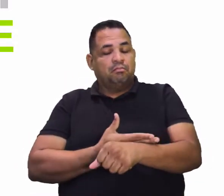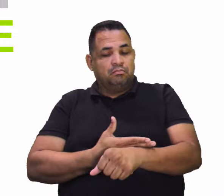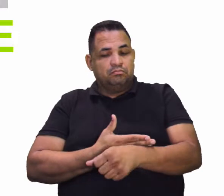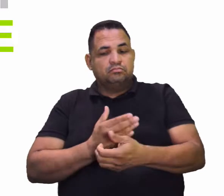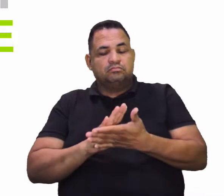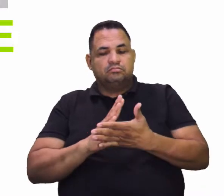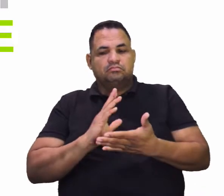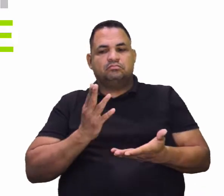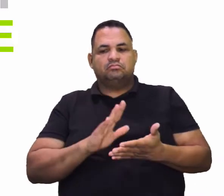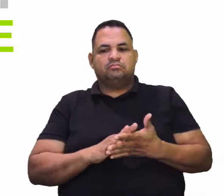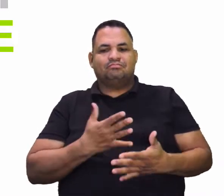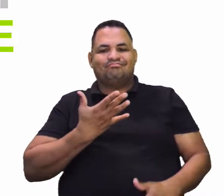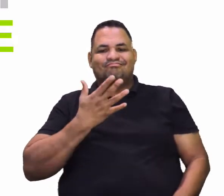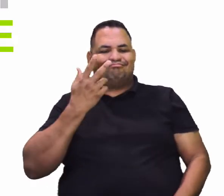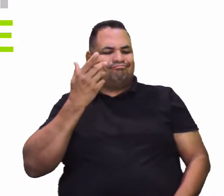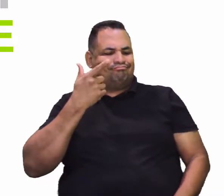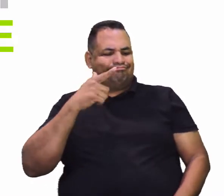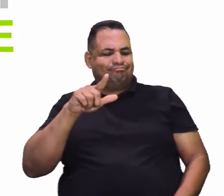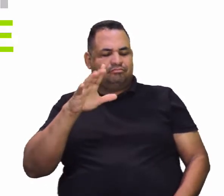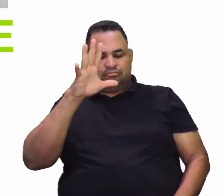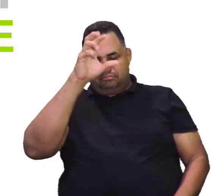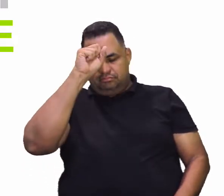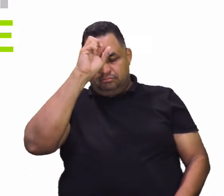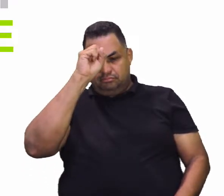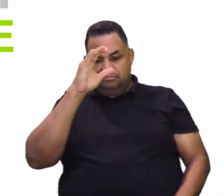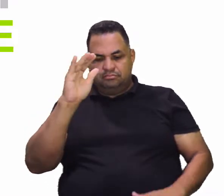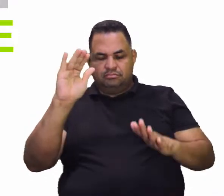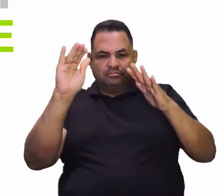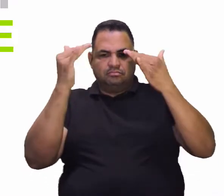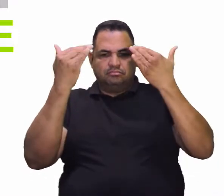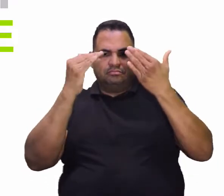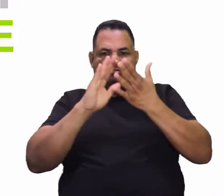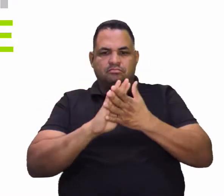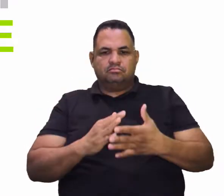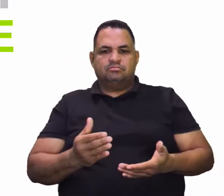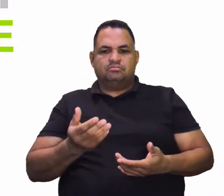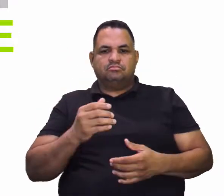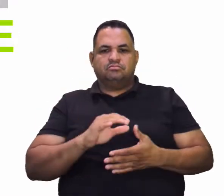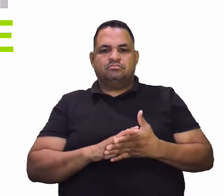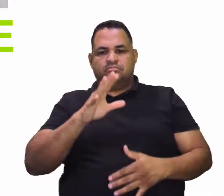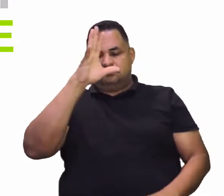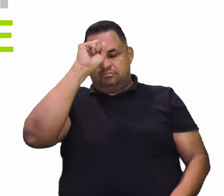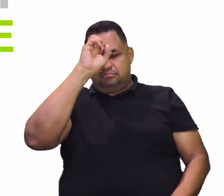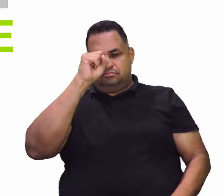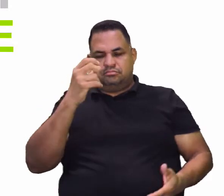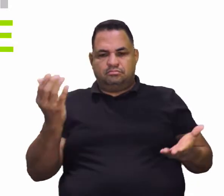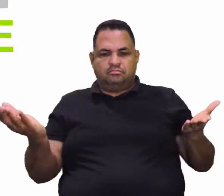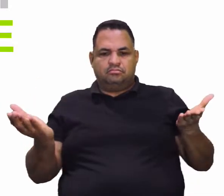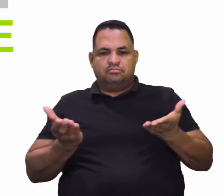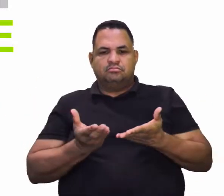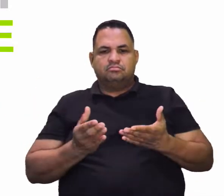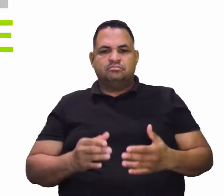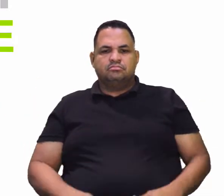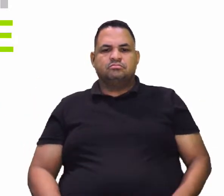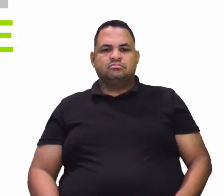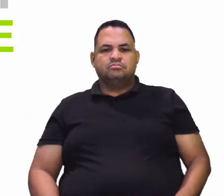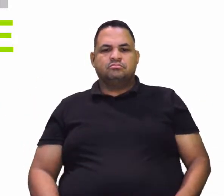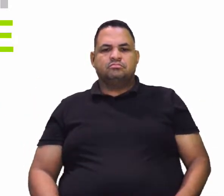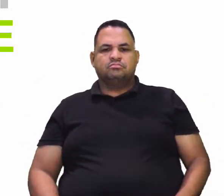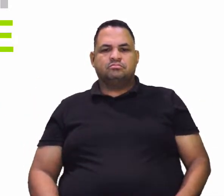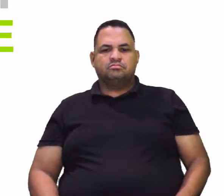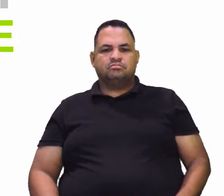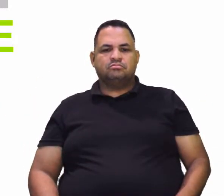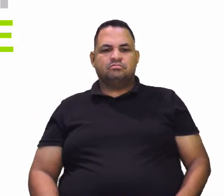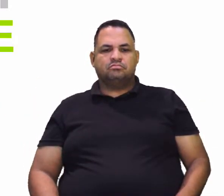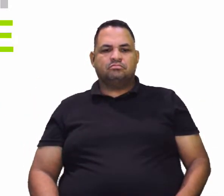com ele de novo. Ah, eu não consegui aprender ele direito. Então presta atenção que você vai aprender hoje, certo? Nós vamos ver sobre forma interrogativa, o